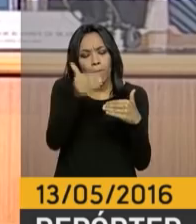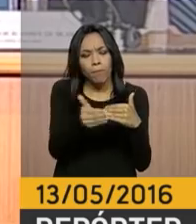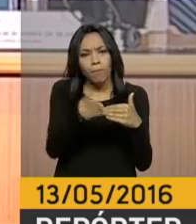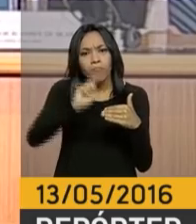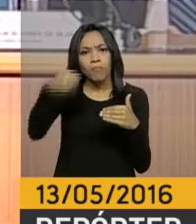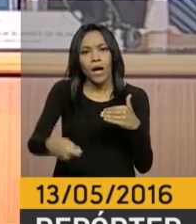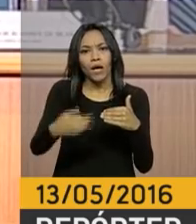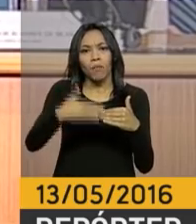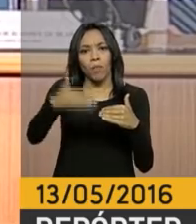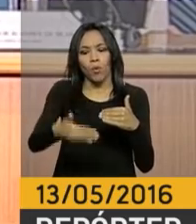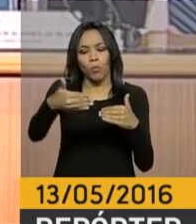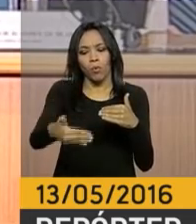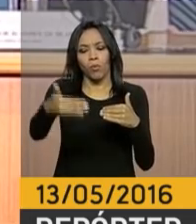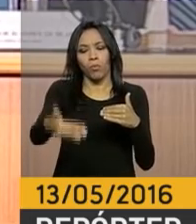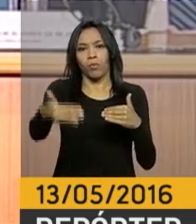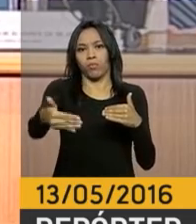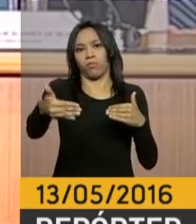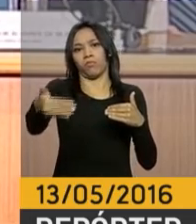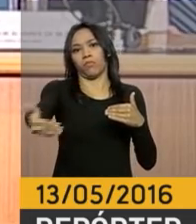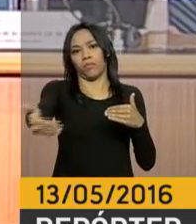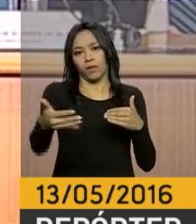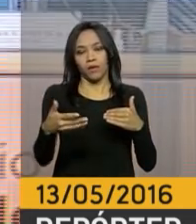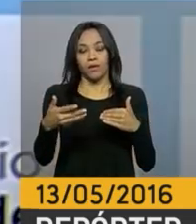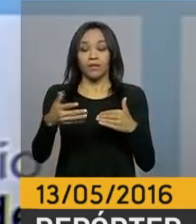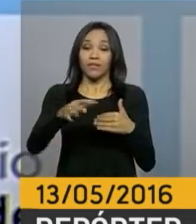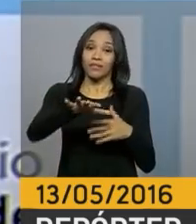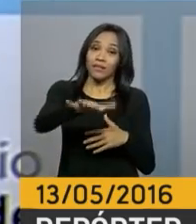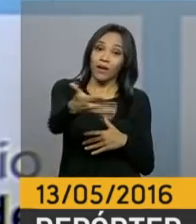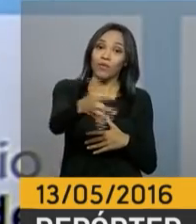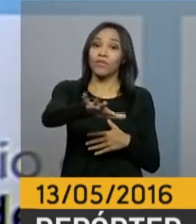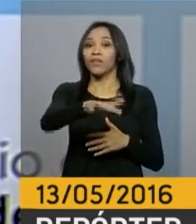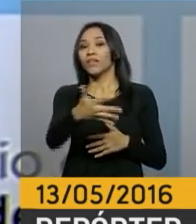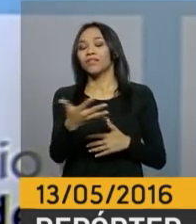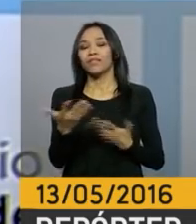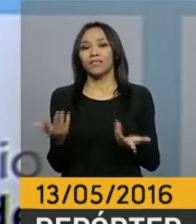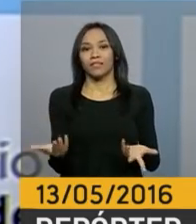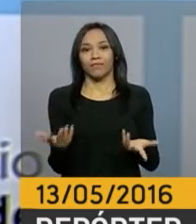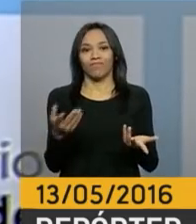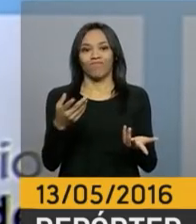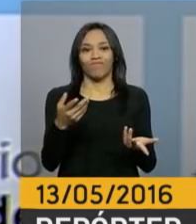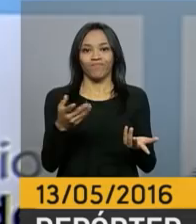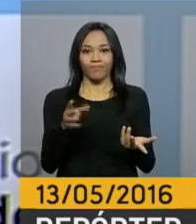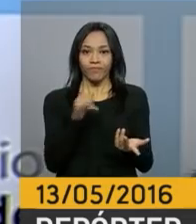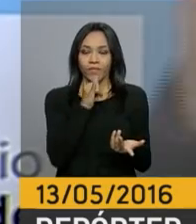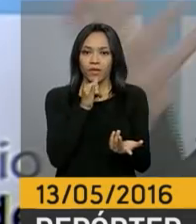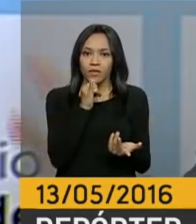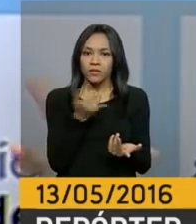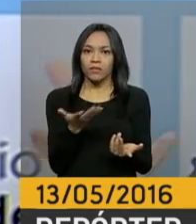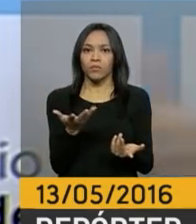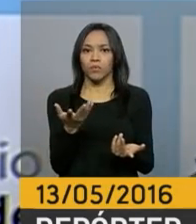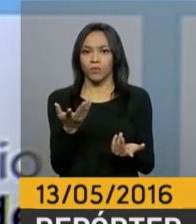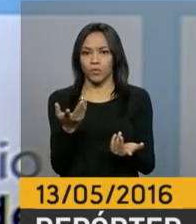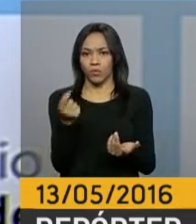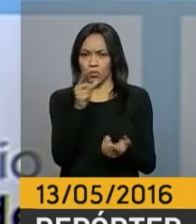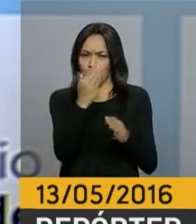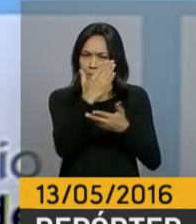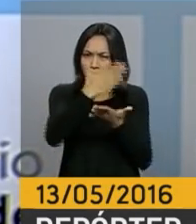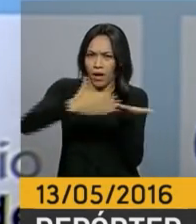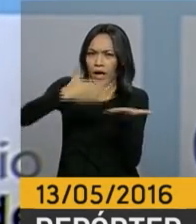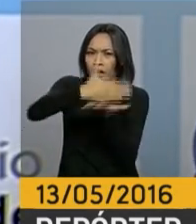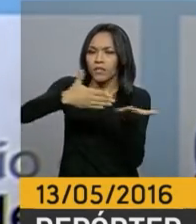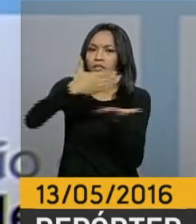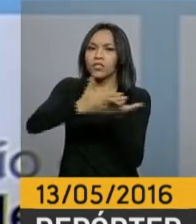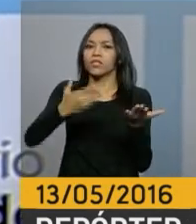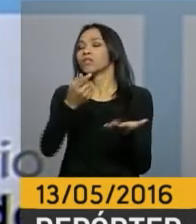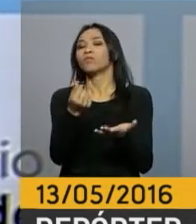equipamentos públicos eh estejam inoperantes porque uma parte talvez do financiamento que viria para ele